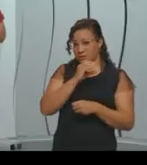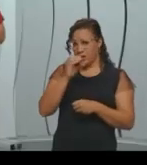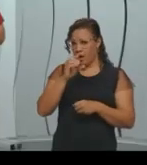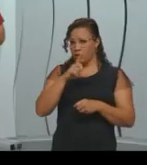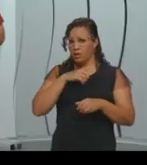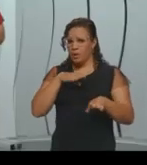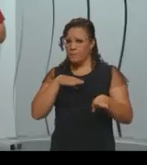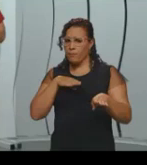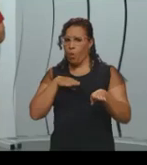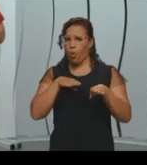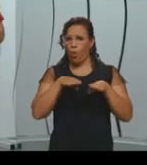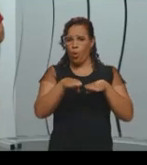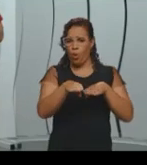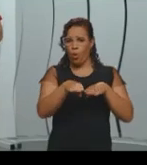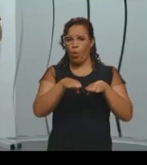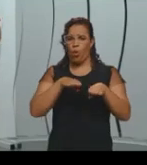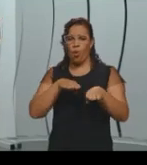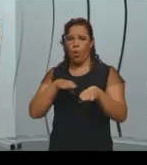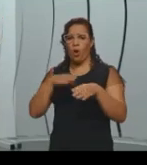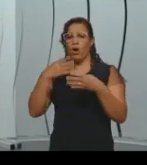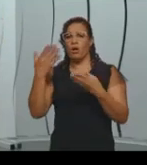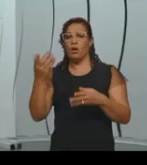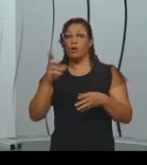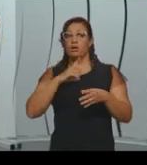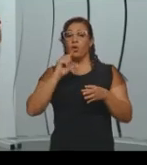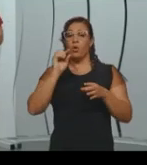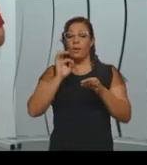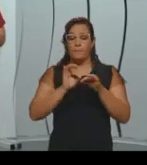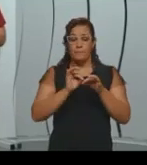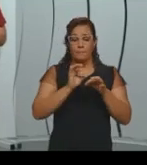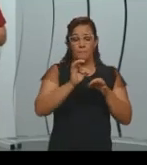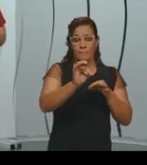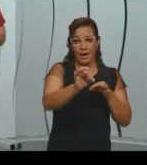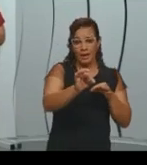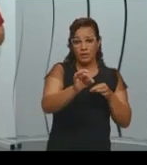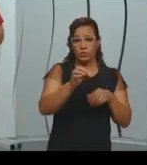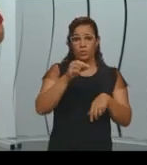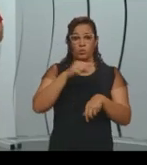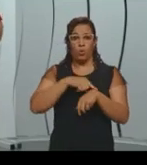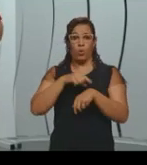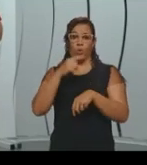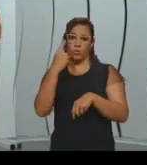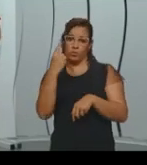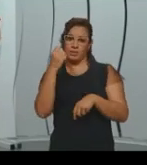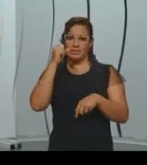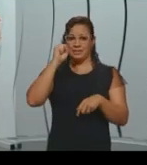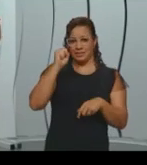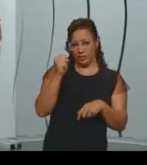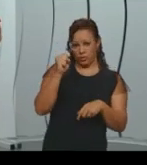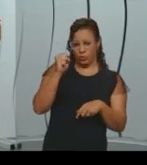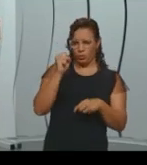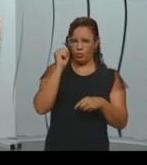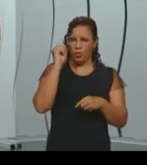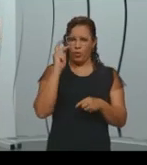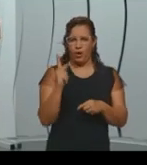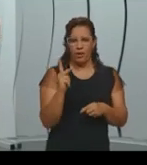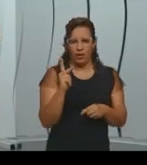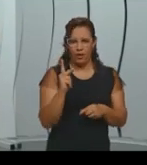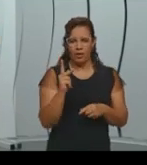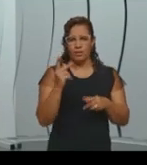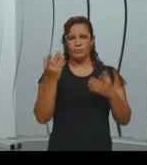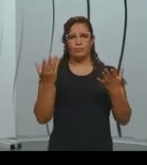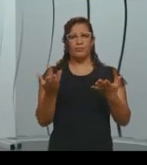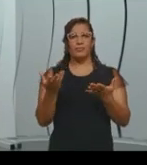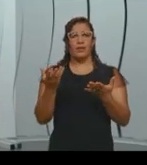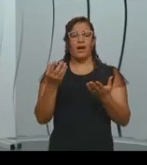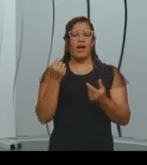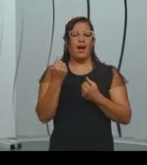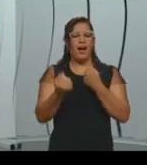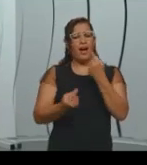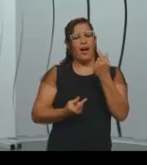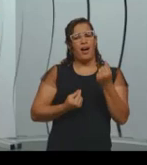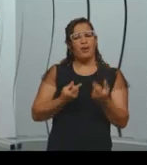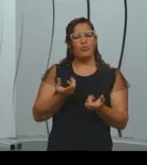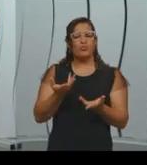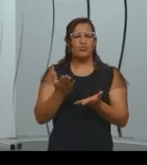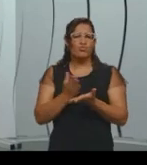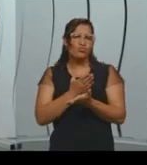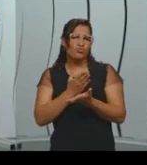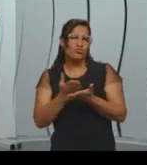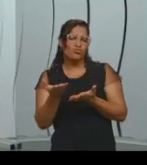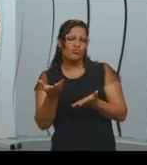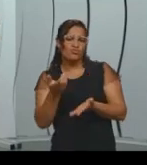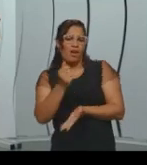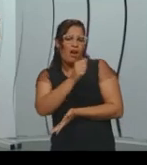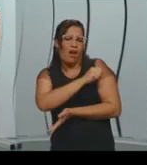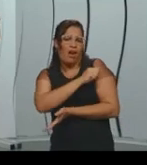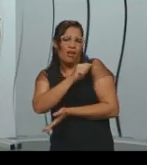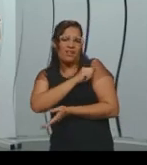variação de tantos metros por segundo, ok? Muitos alunos têm dificuldade de compreender a unidade metro